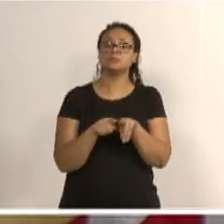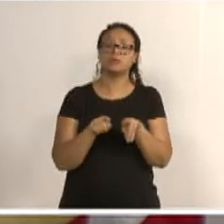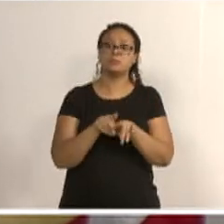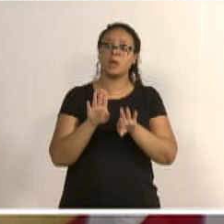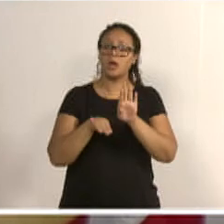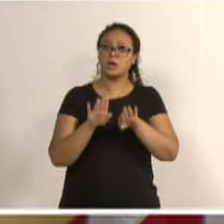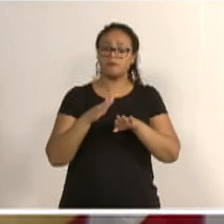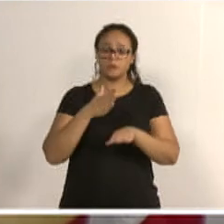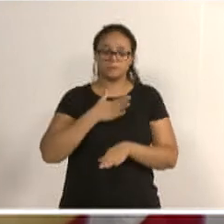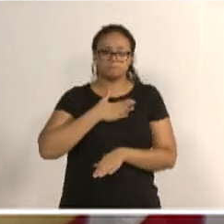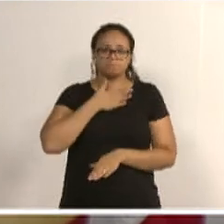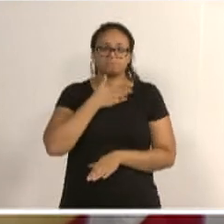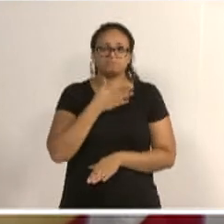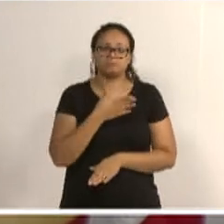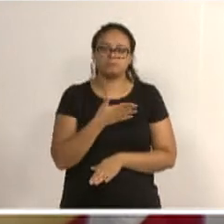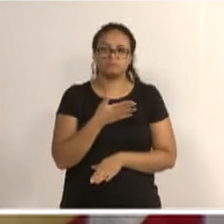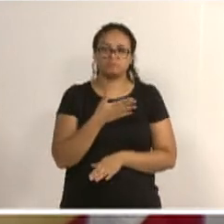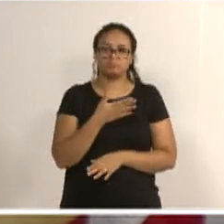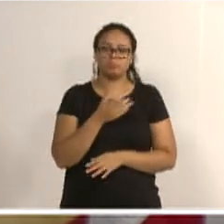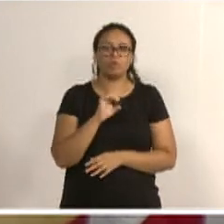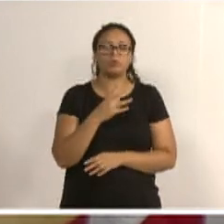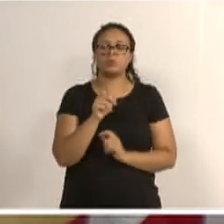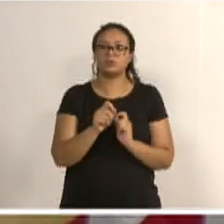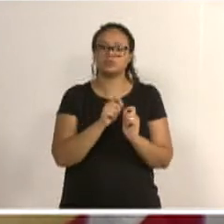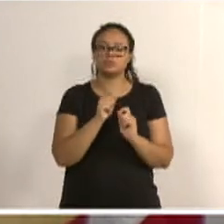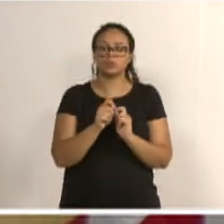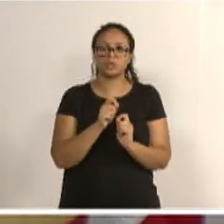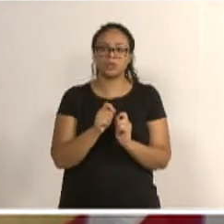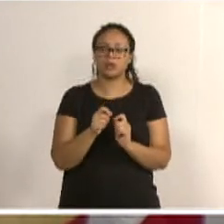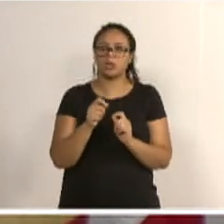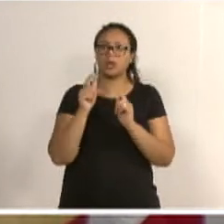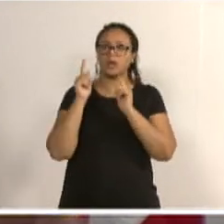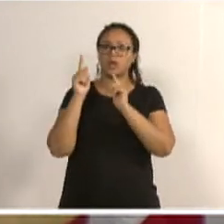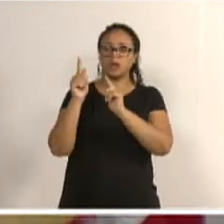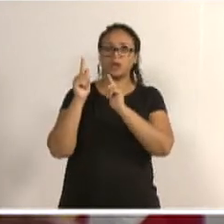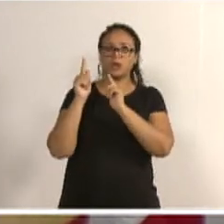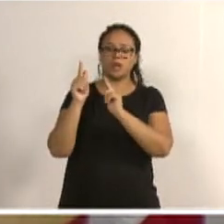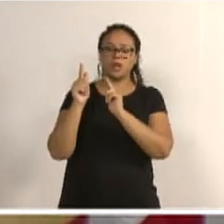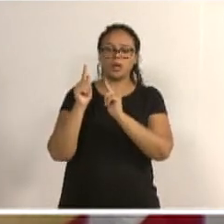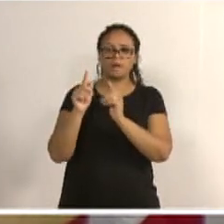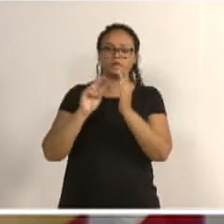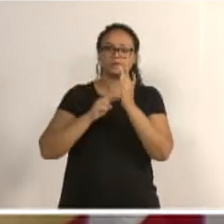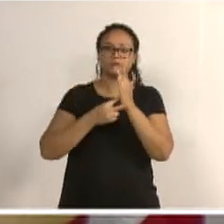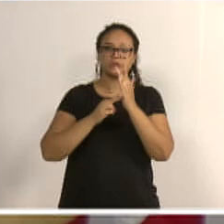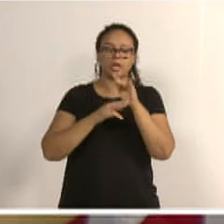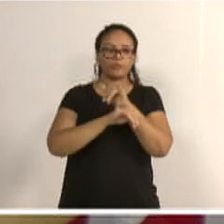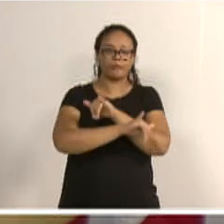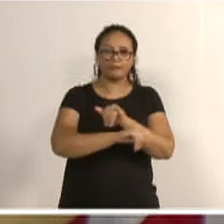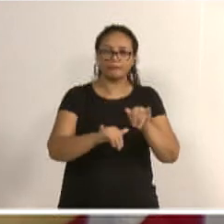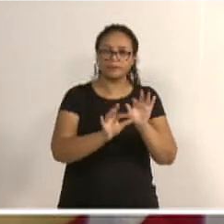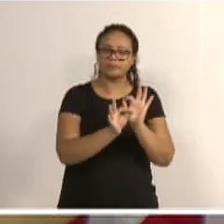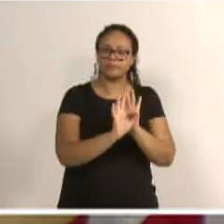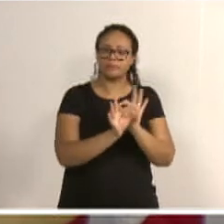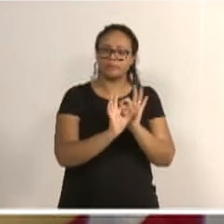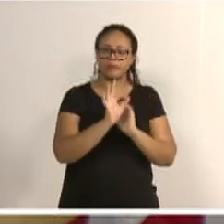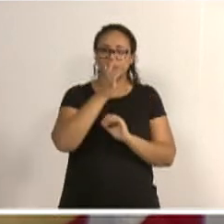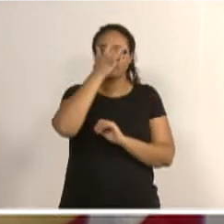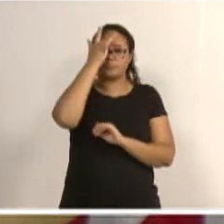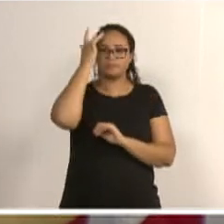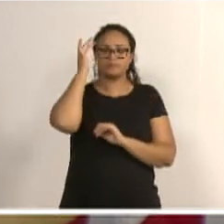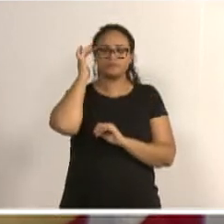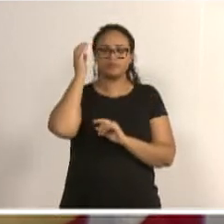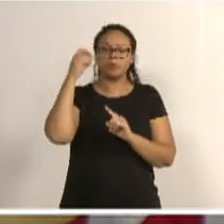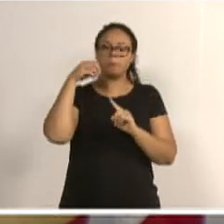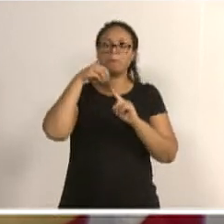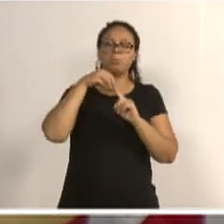surpresa, infelizmente, com greves não anunciadas pelo sindicato, como aconteceu recentemente, onde várias pessoas se